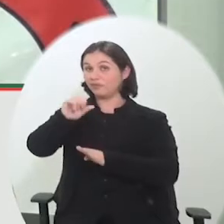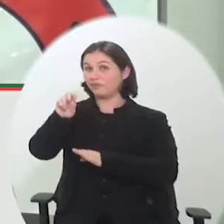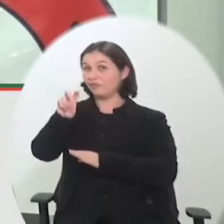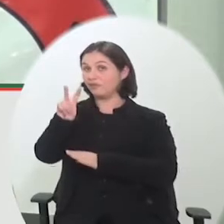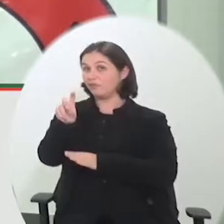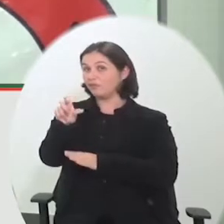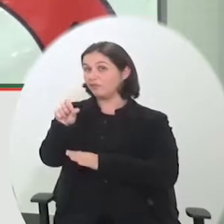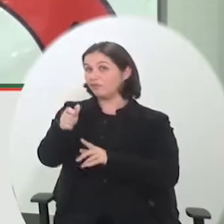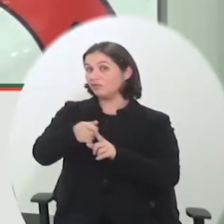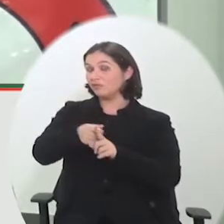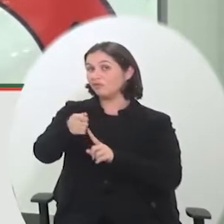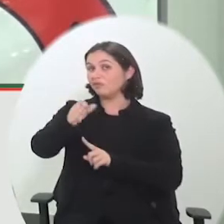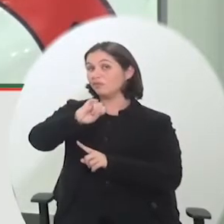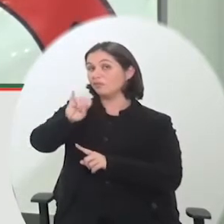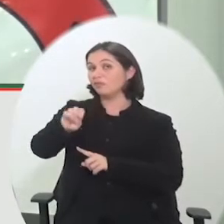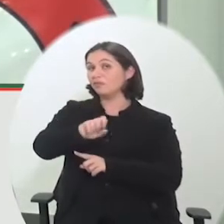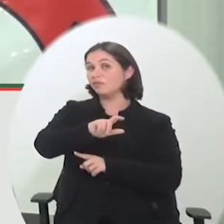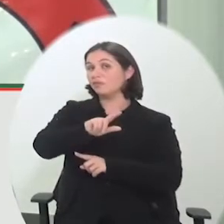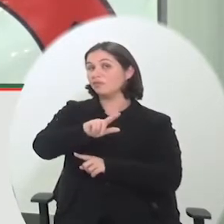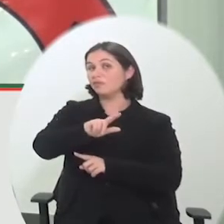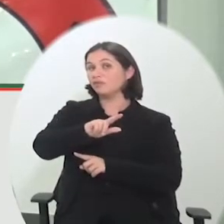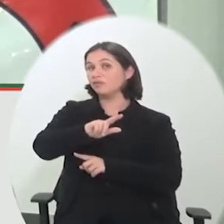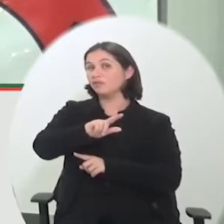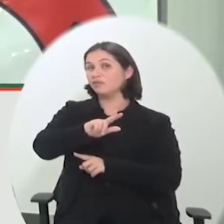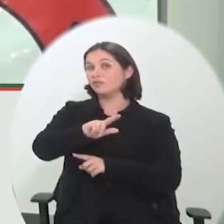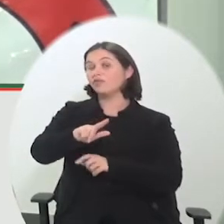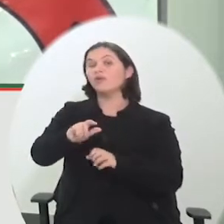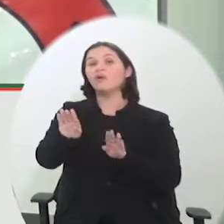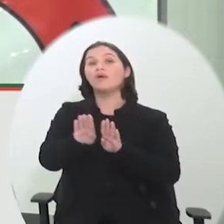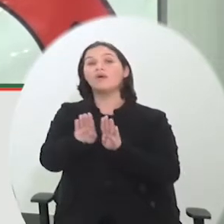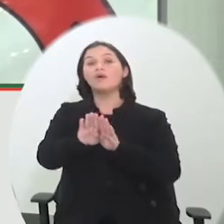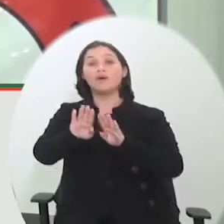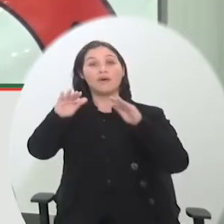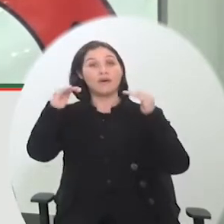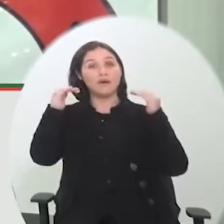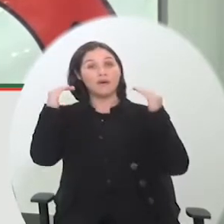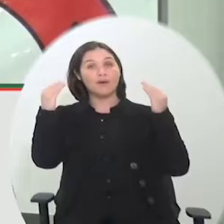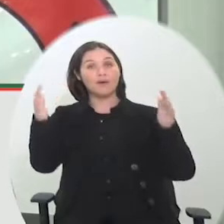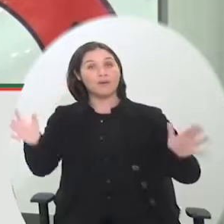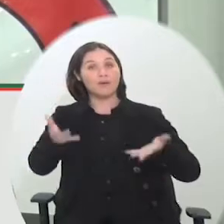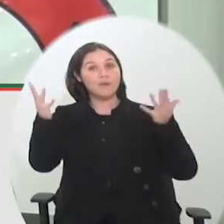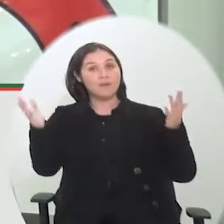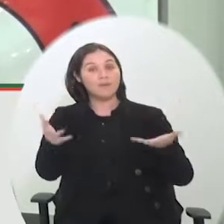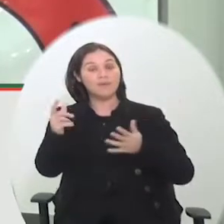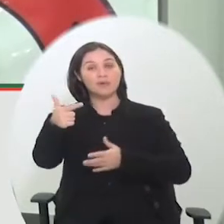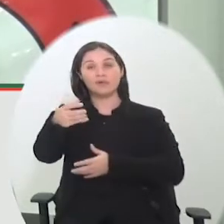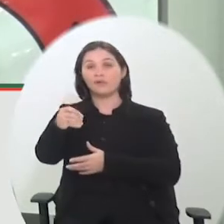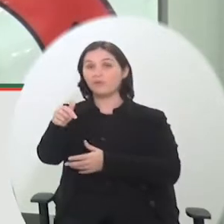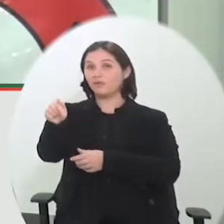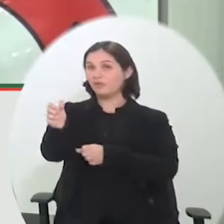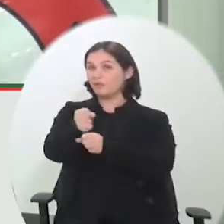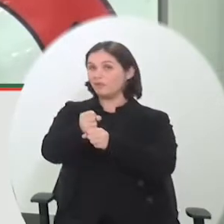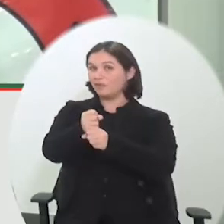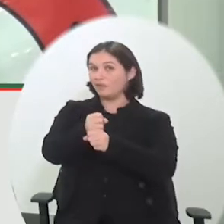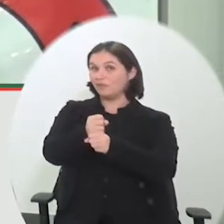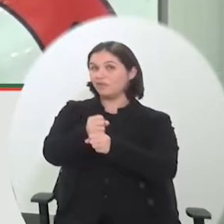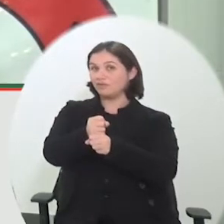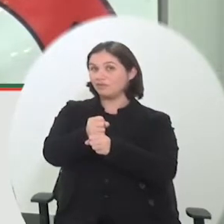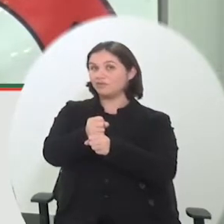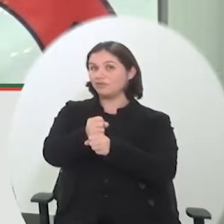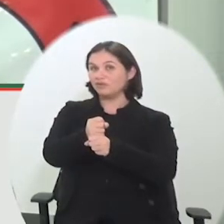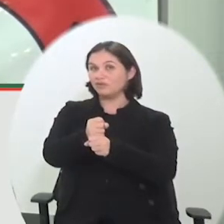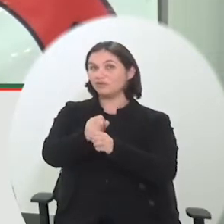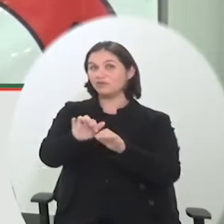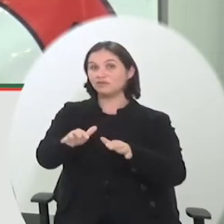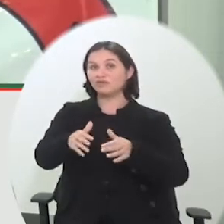comemora 207 anos, e durante toda a semana, de 29 de julho a 2 de agosto, teremos uma vasta programação,